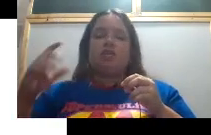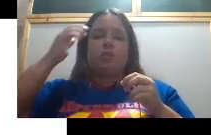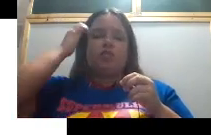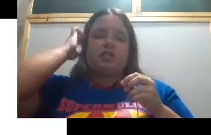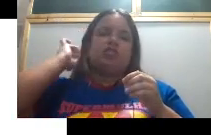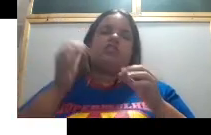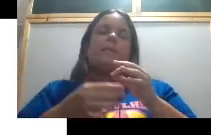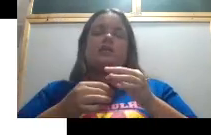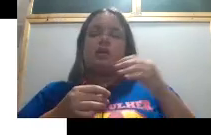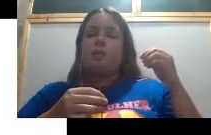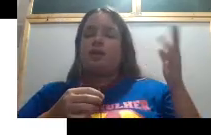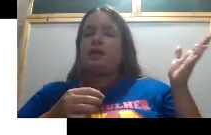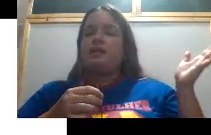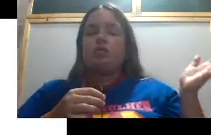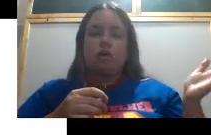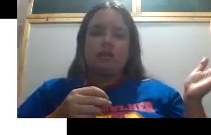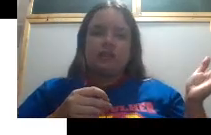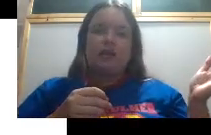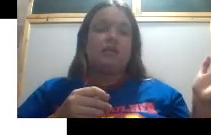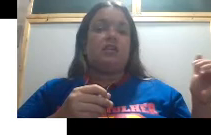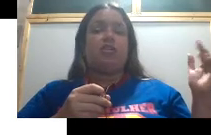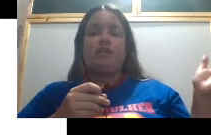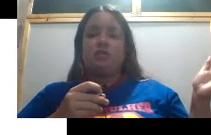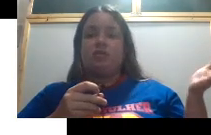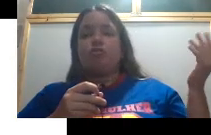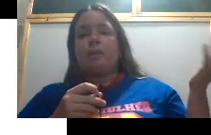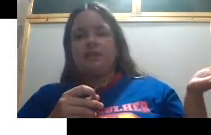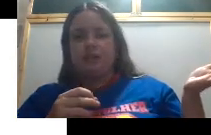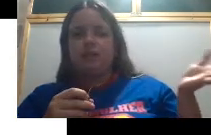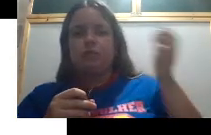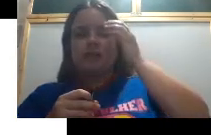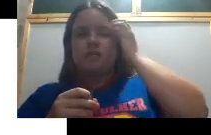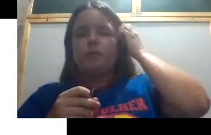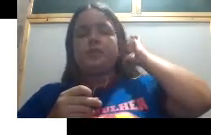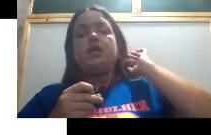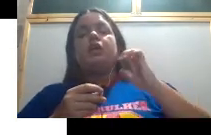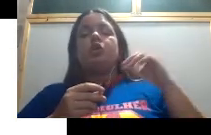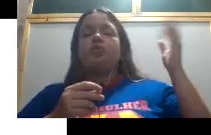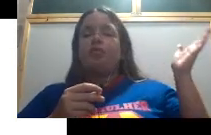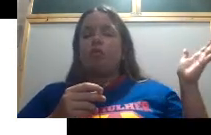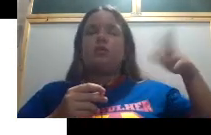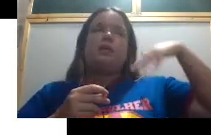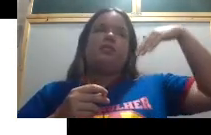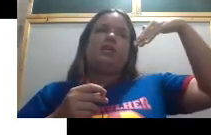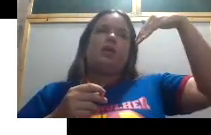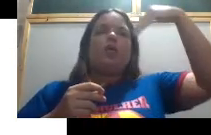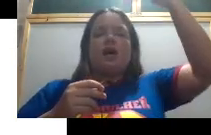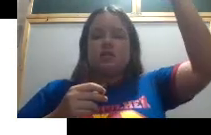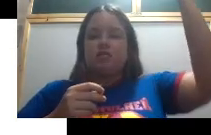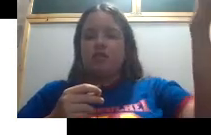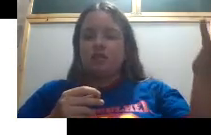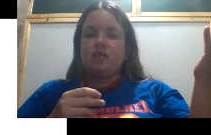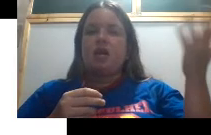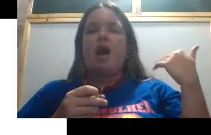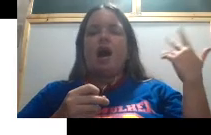e é você vocês quem já passou aqui pelo atacadão de Olinda já deve ter visto a bandeira do Brasil no fórum também que